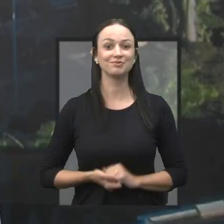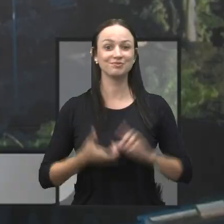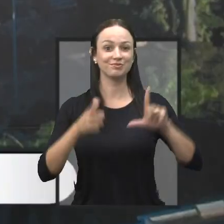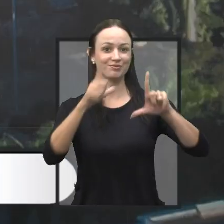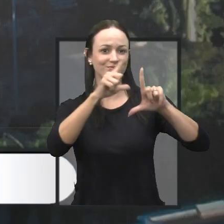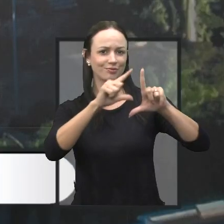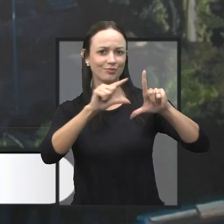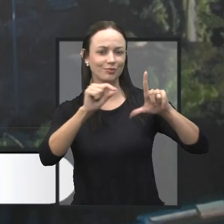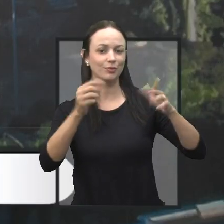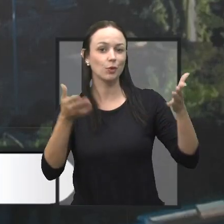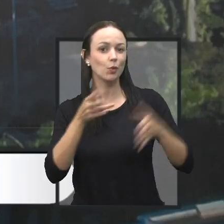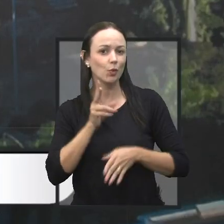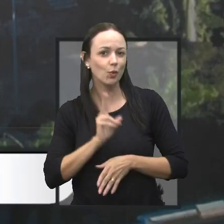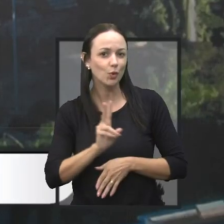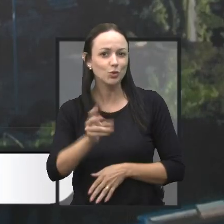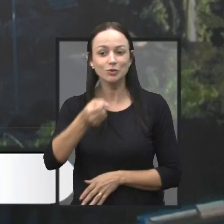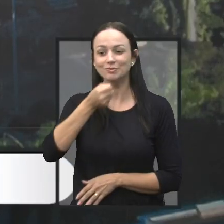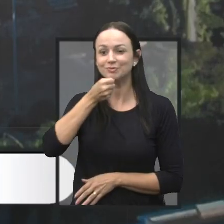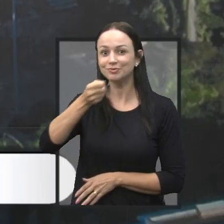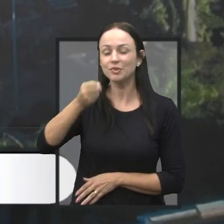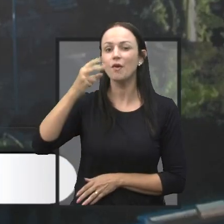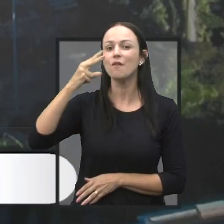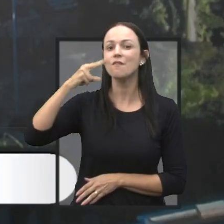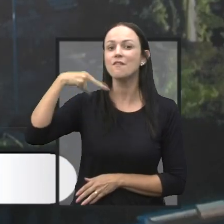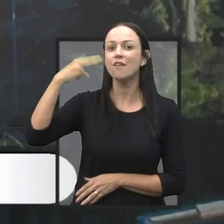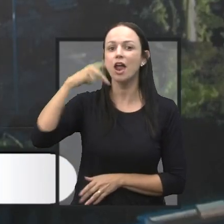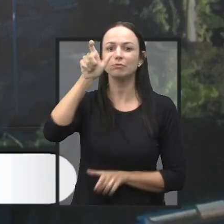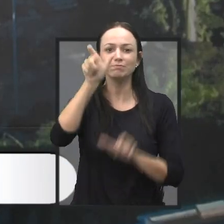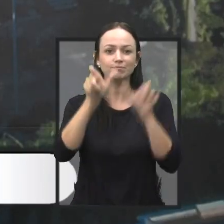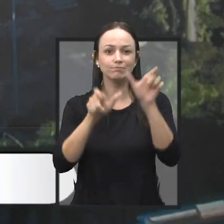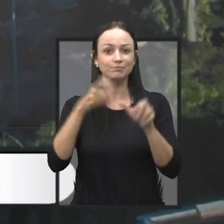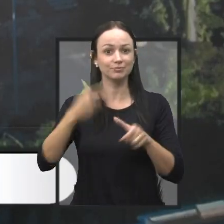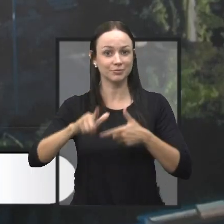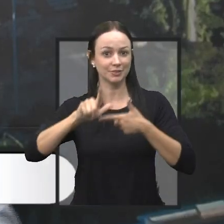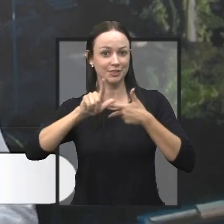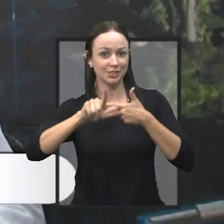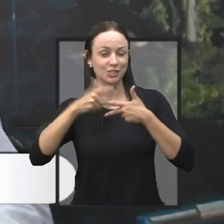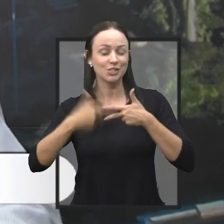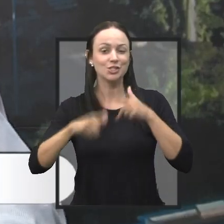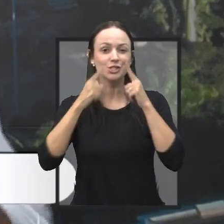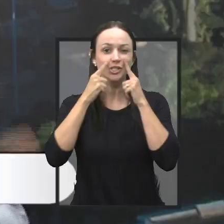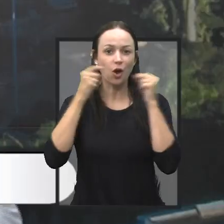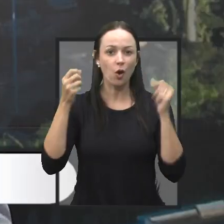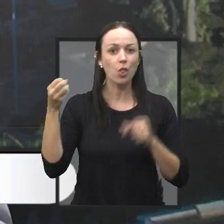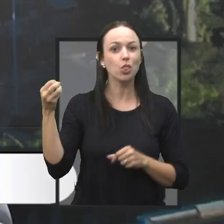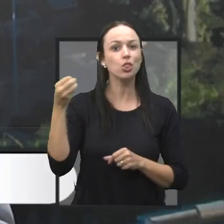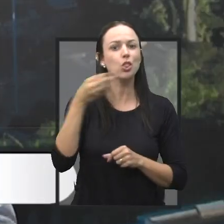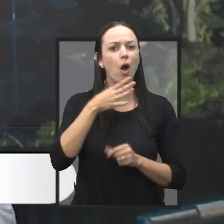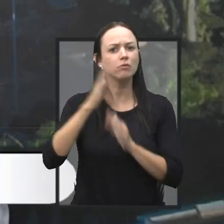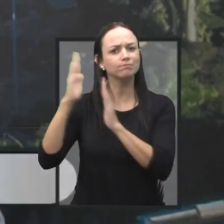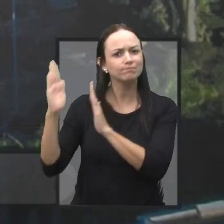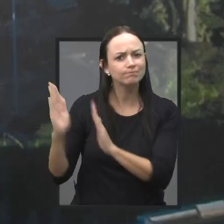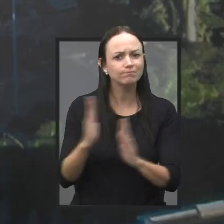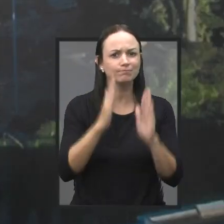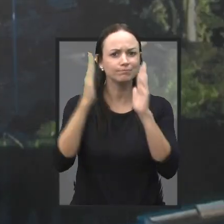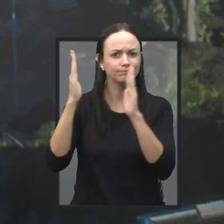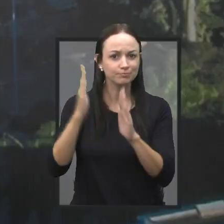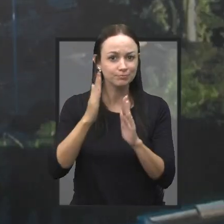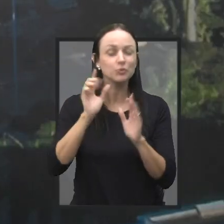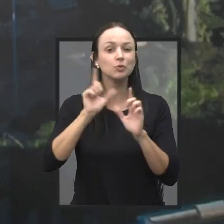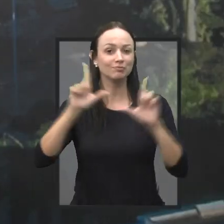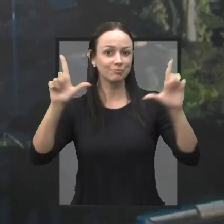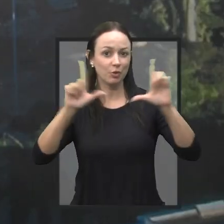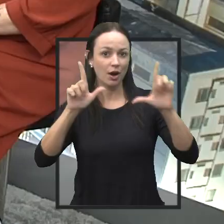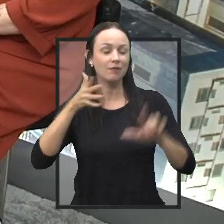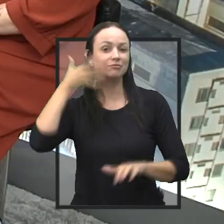A TV Câmara segue entrevistando os vereadores que compõem o Legislativo jauense nesta que é uma nova rodada do programa